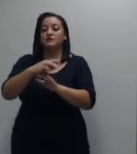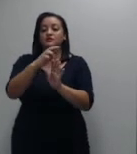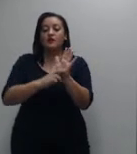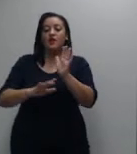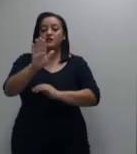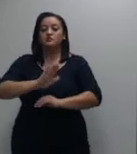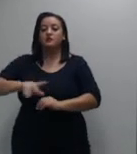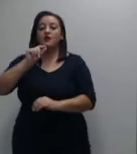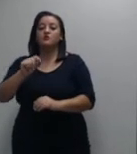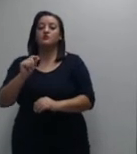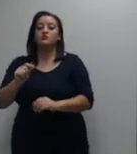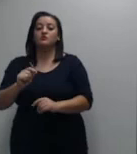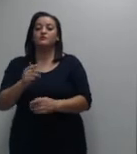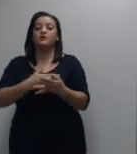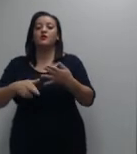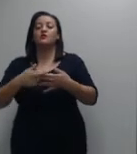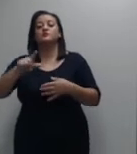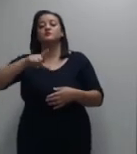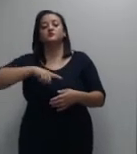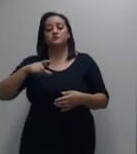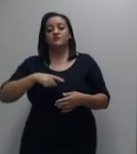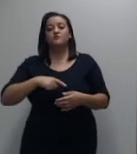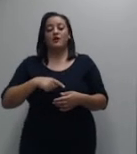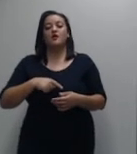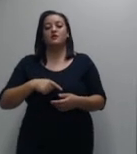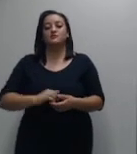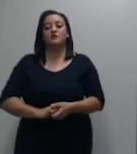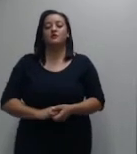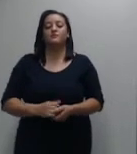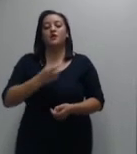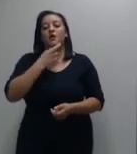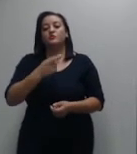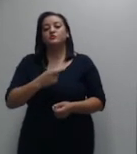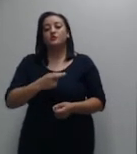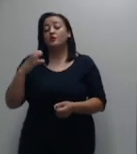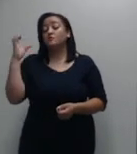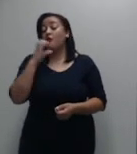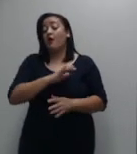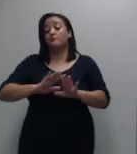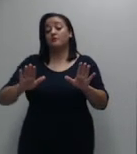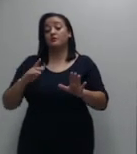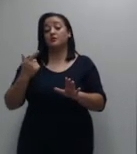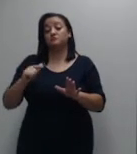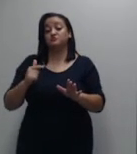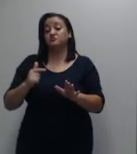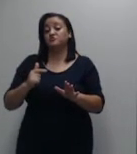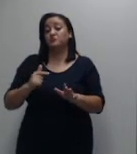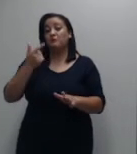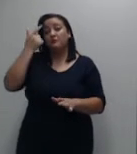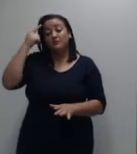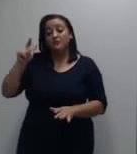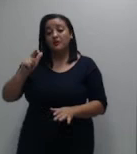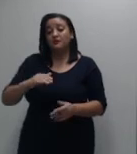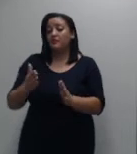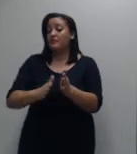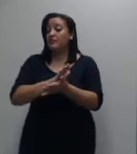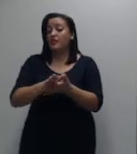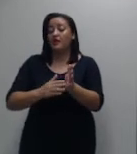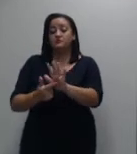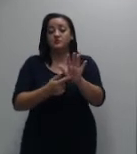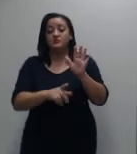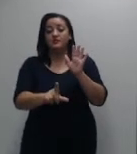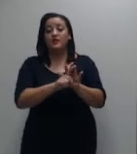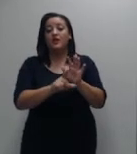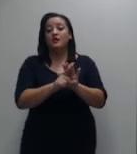é que os recursos tivessem Efeito suspensivo automático 9 a previsão explícita na legislação